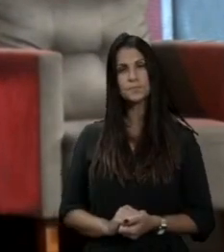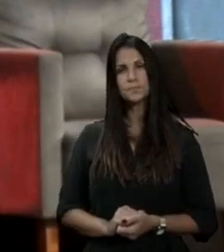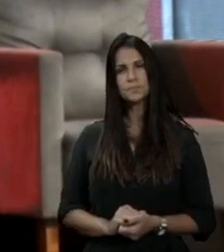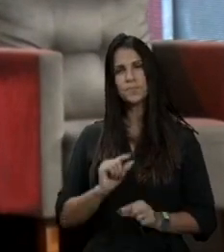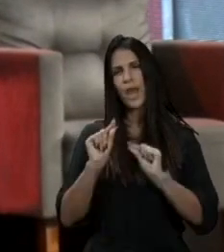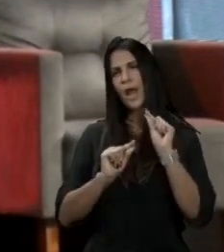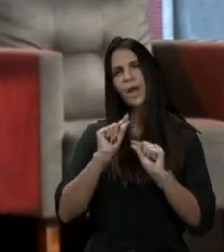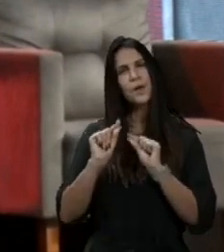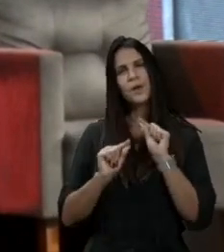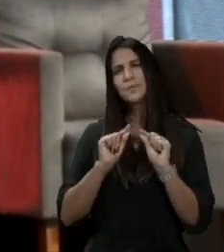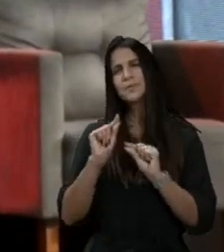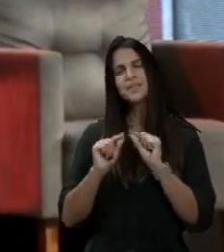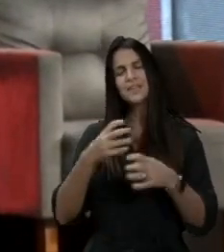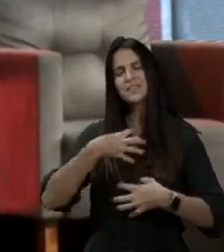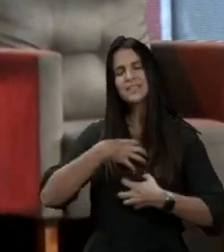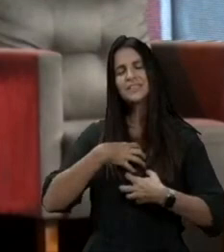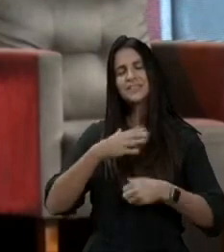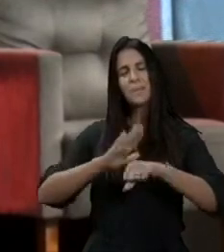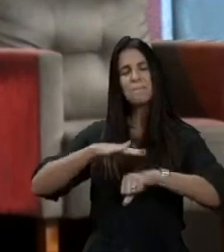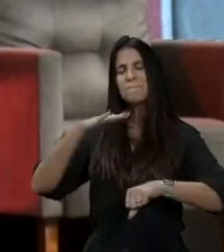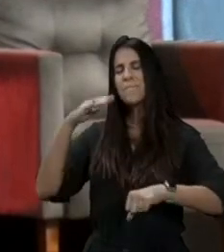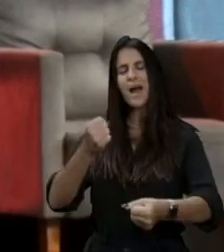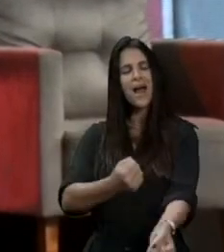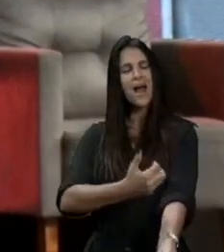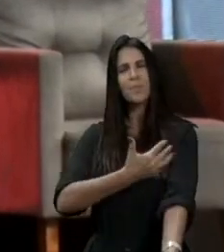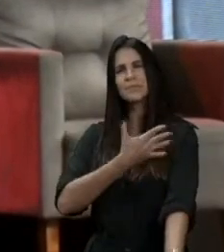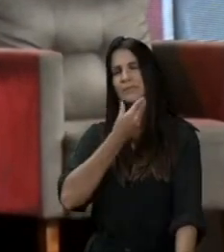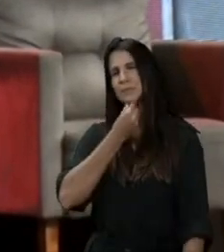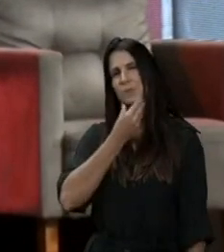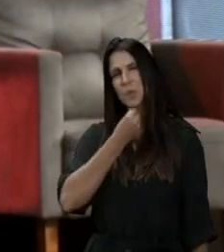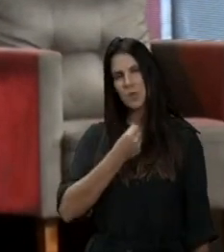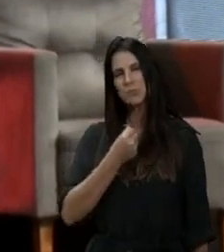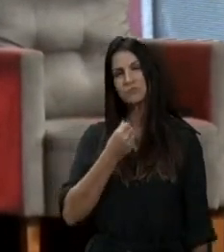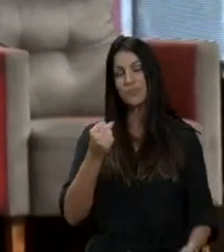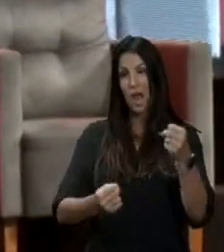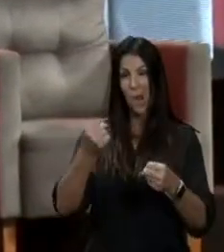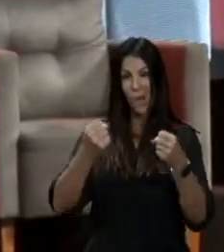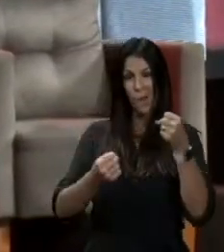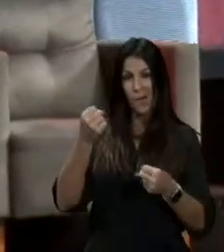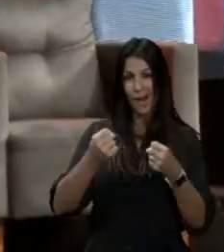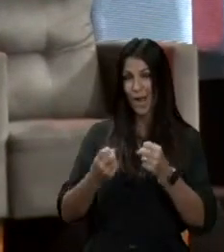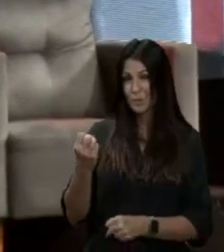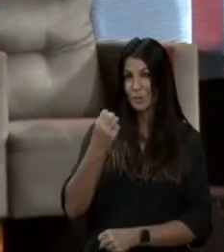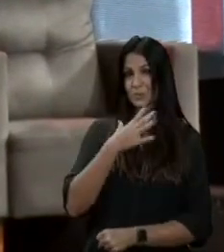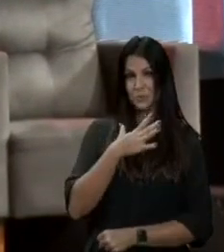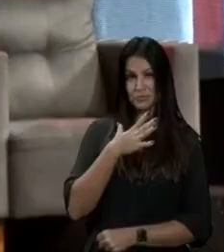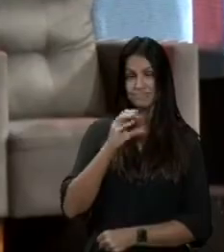e o que vai provocar mais emoção nesse homem e o carro zero da concessionária